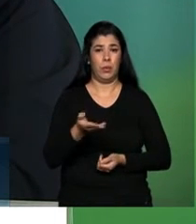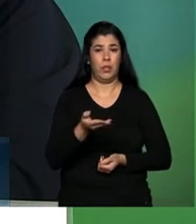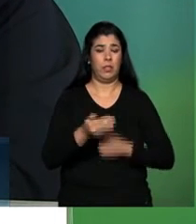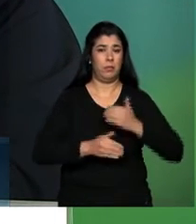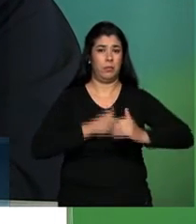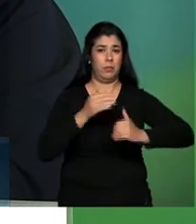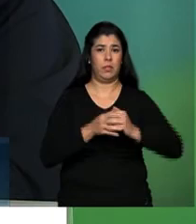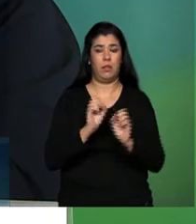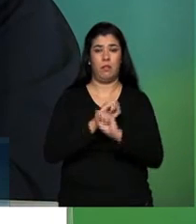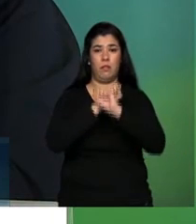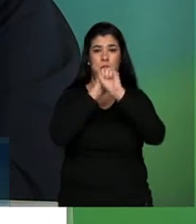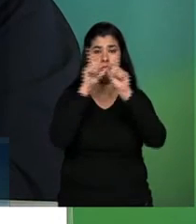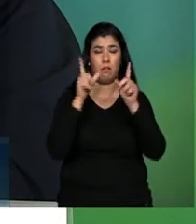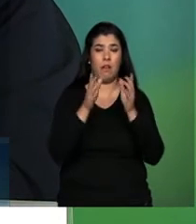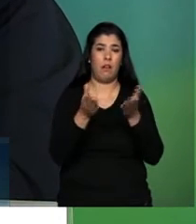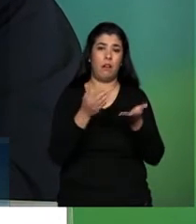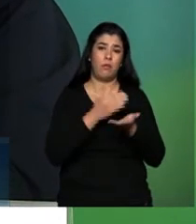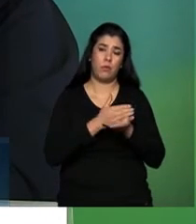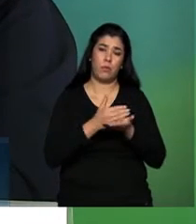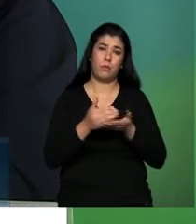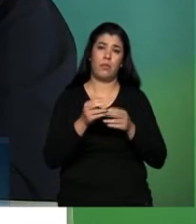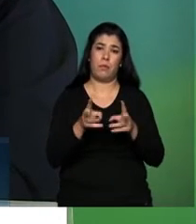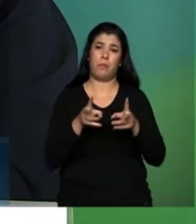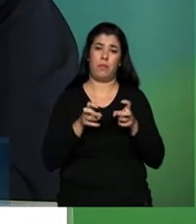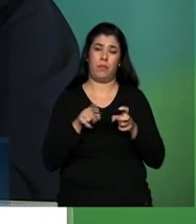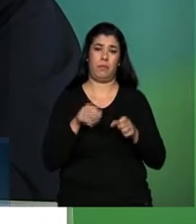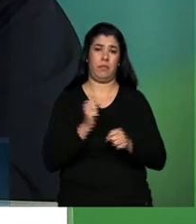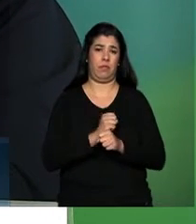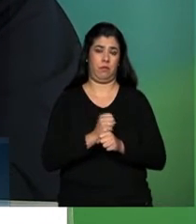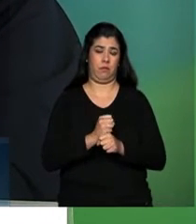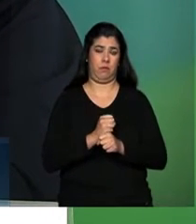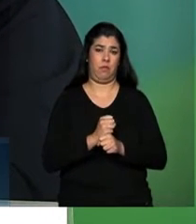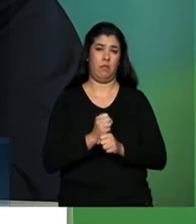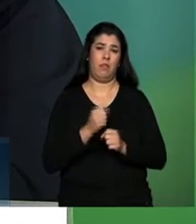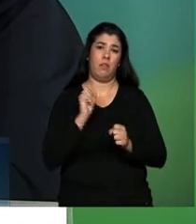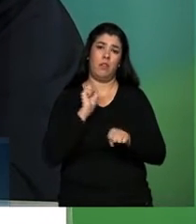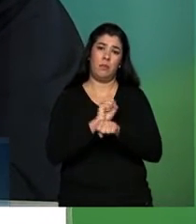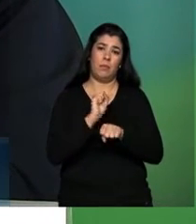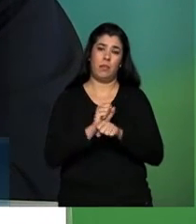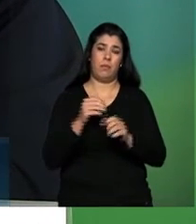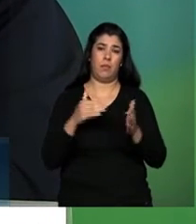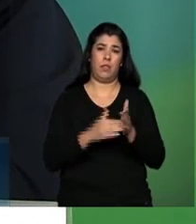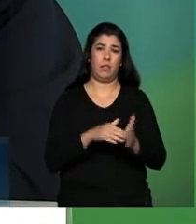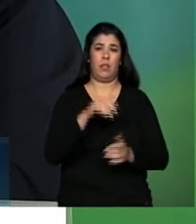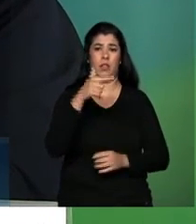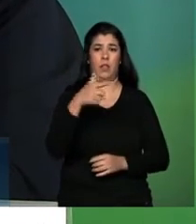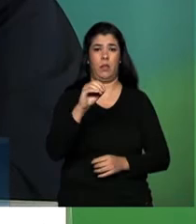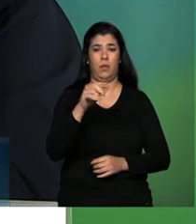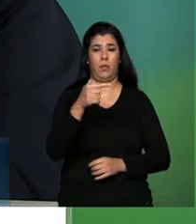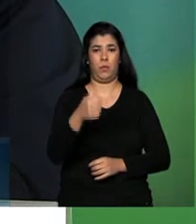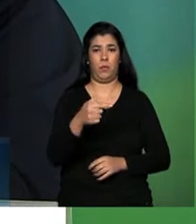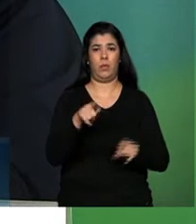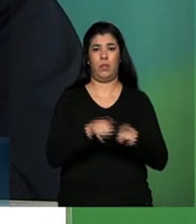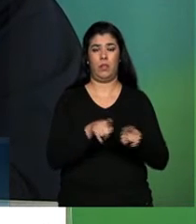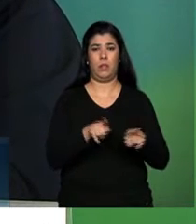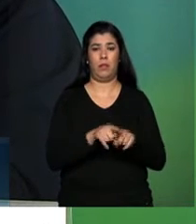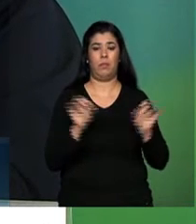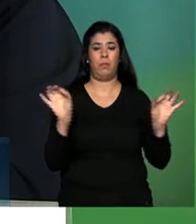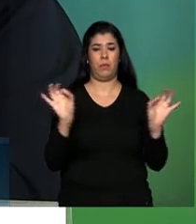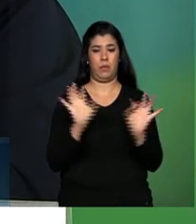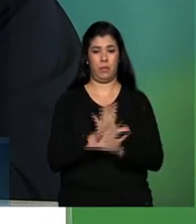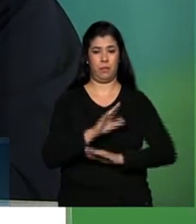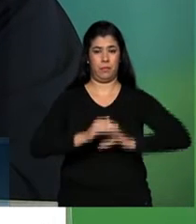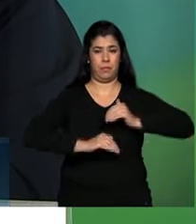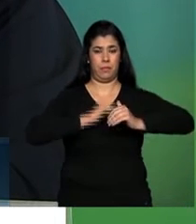ser claramente percebidos esse ano, e até 2017 a gente completa esse processo